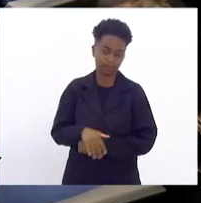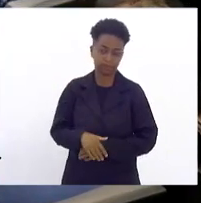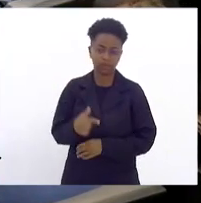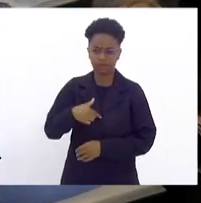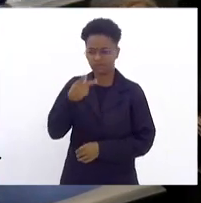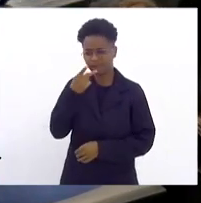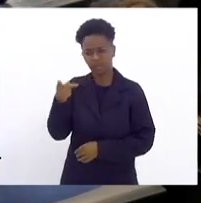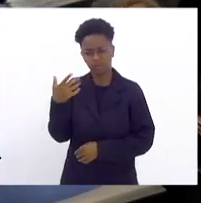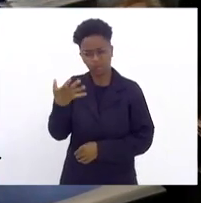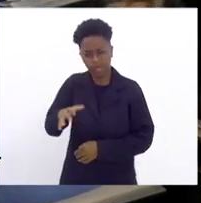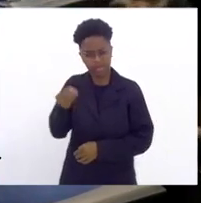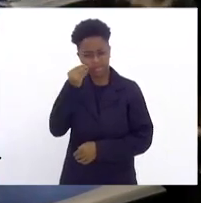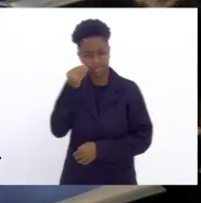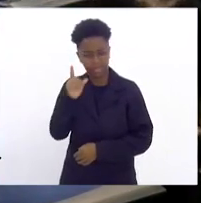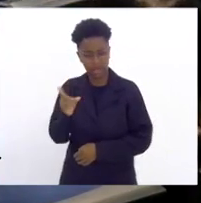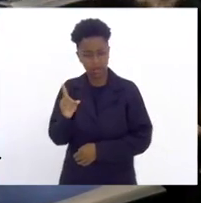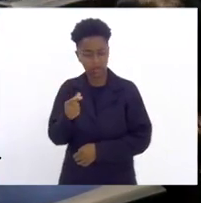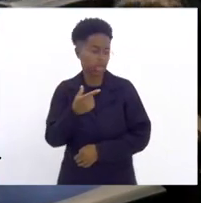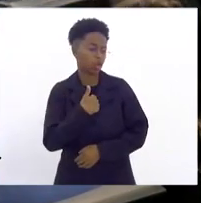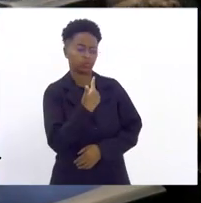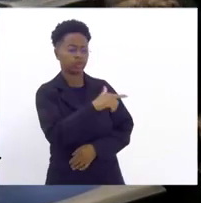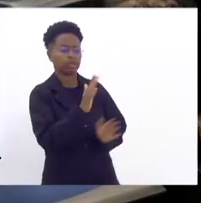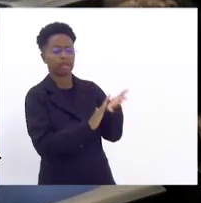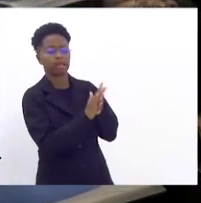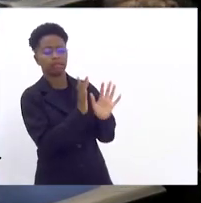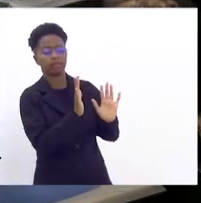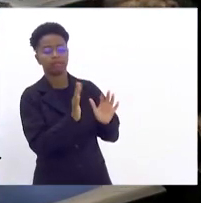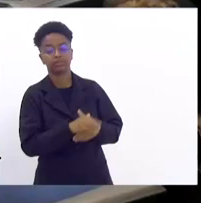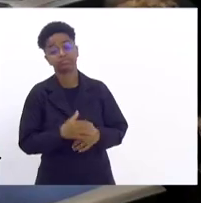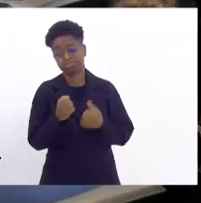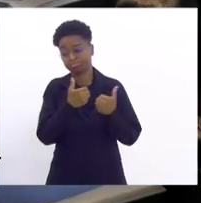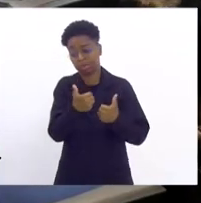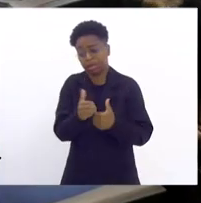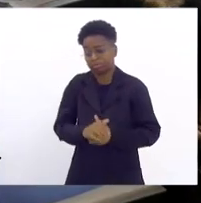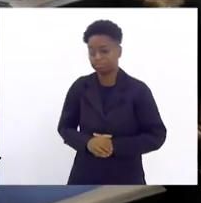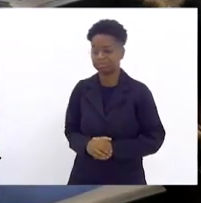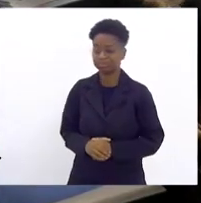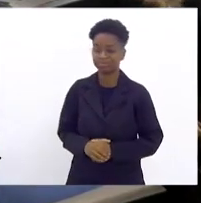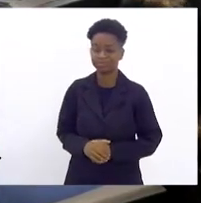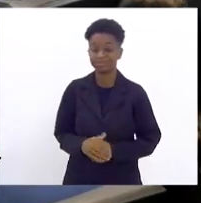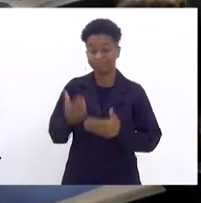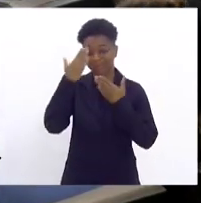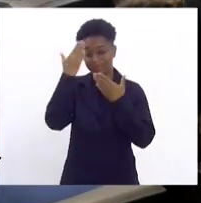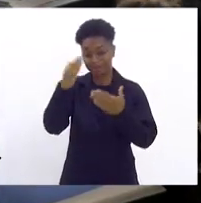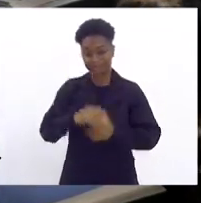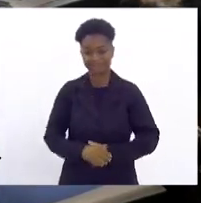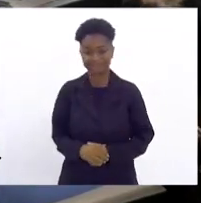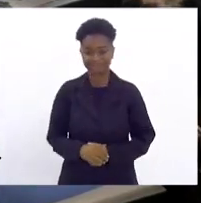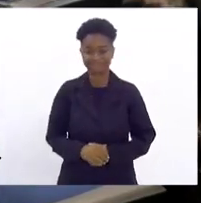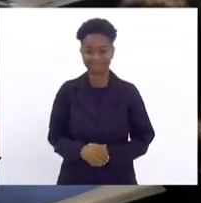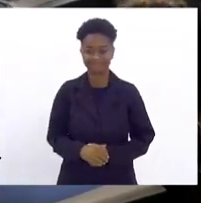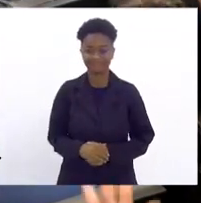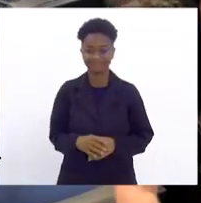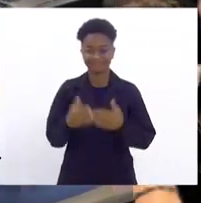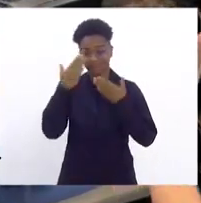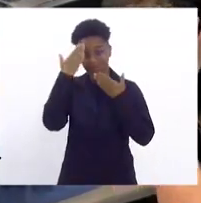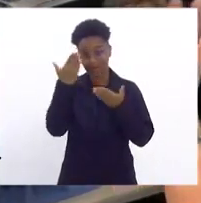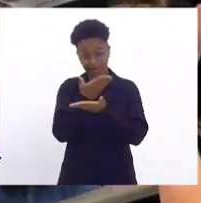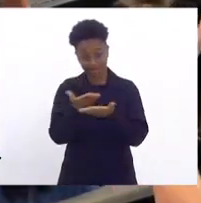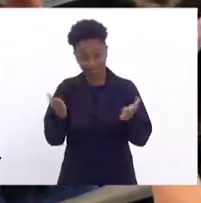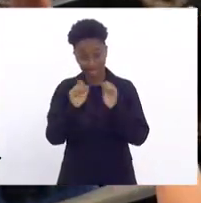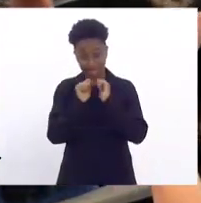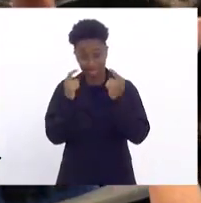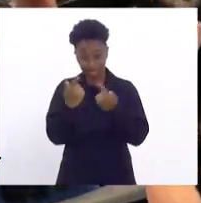com ele você não quer fazer um testezinho não Marcelo não não tenho nada não tá bom tá bom obrigado frente obrigado a casa